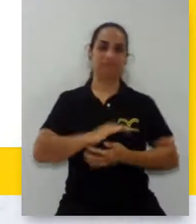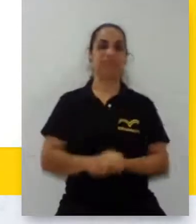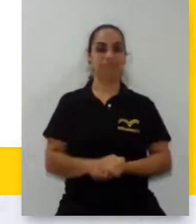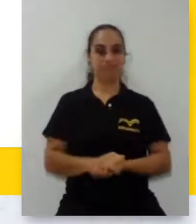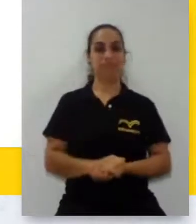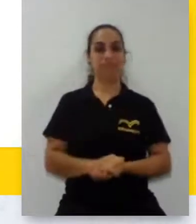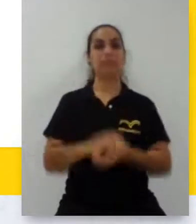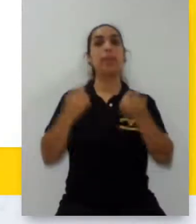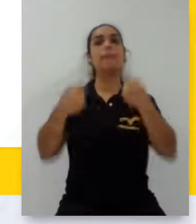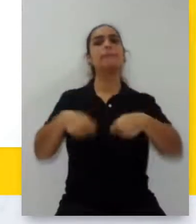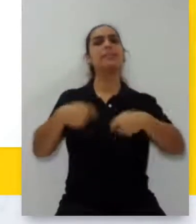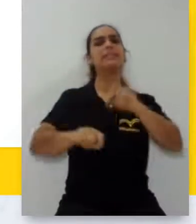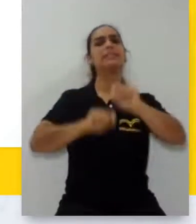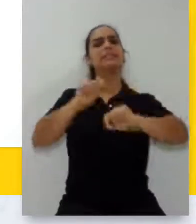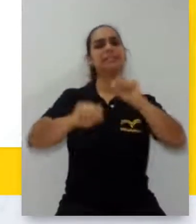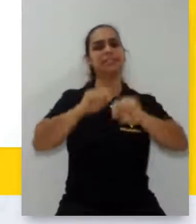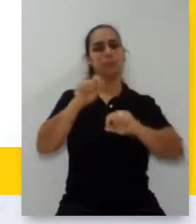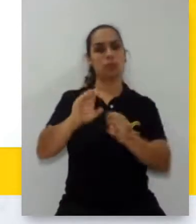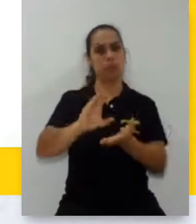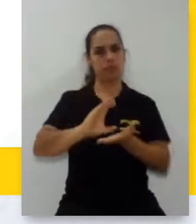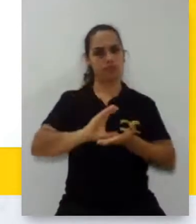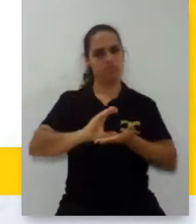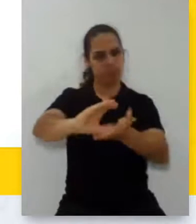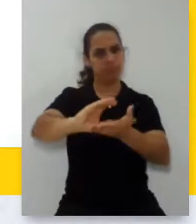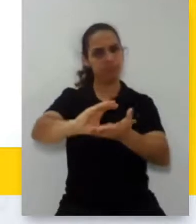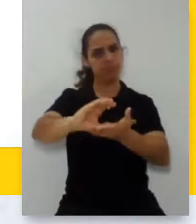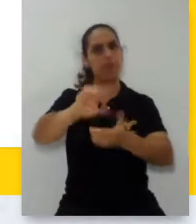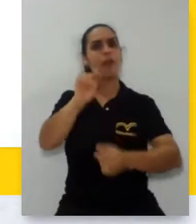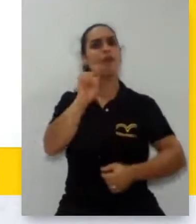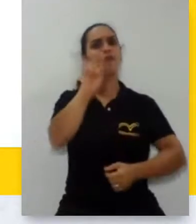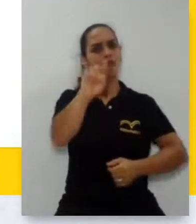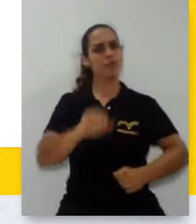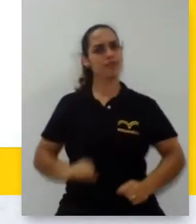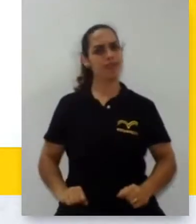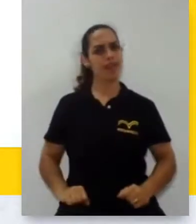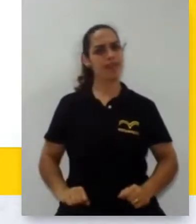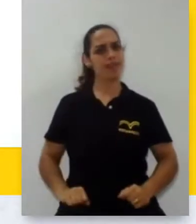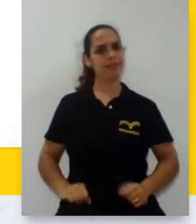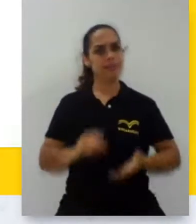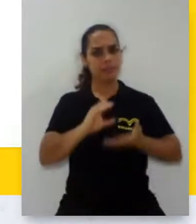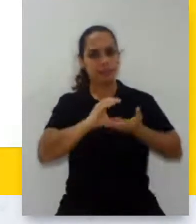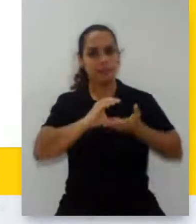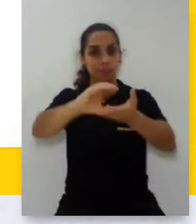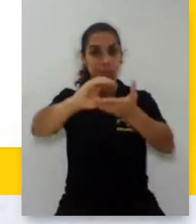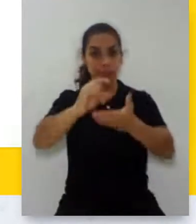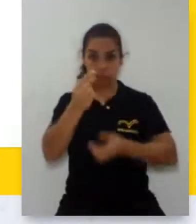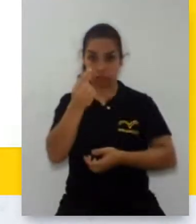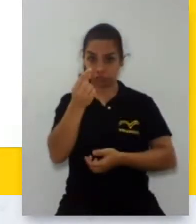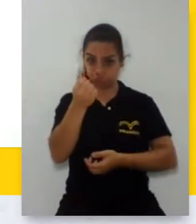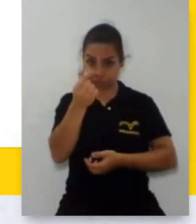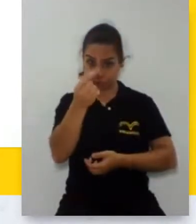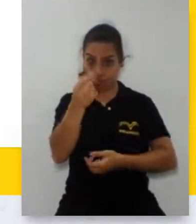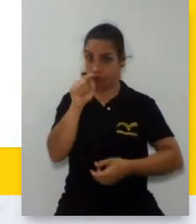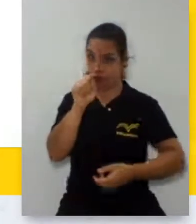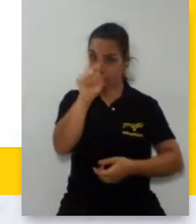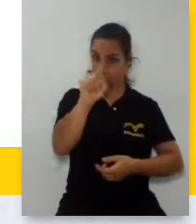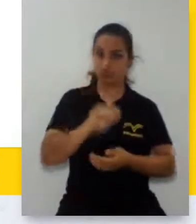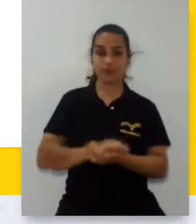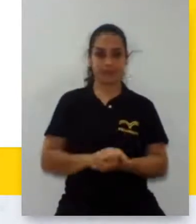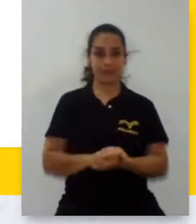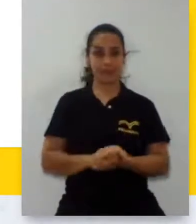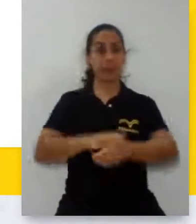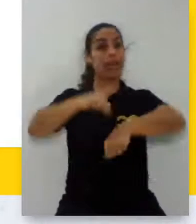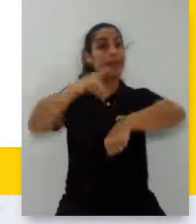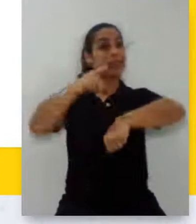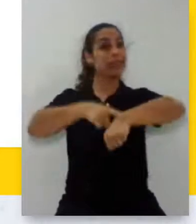em vocês. Invistam tempo e esforço em vocês. O que eu quero dizer com isso? Eu não quero gastar